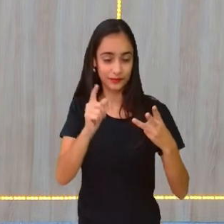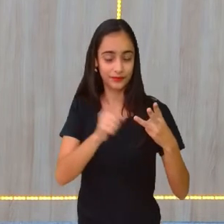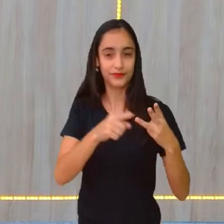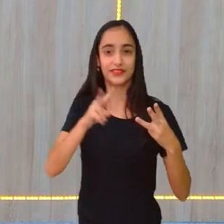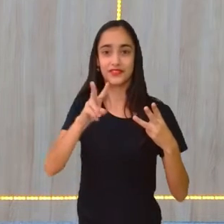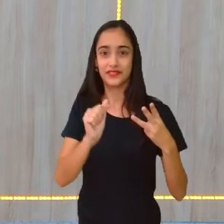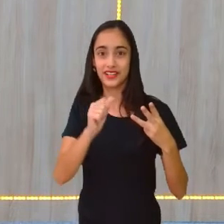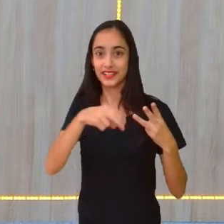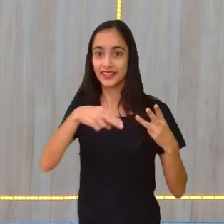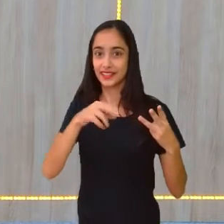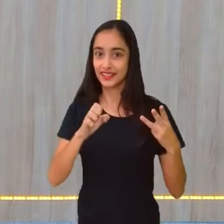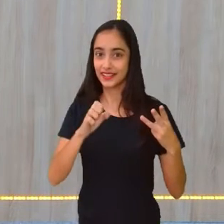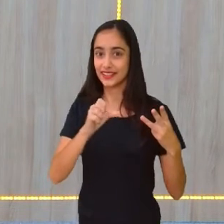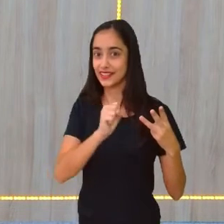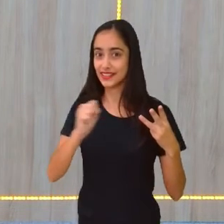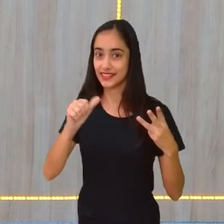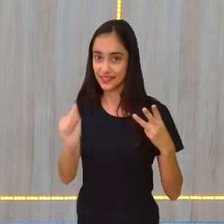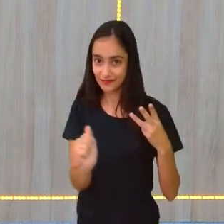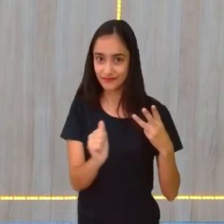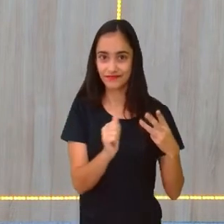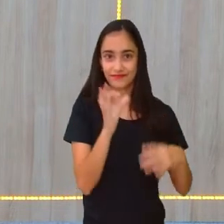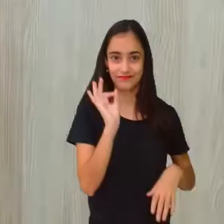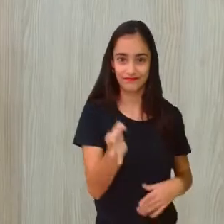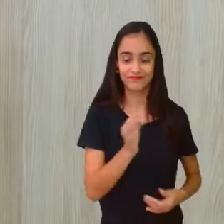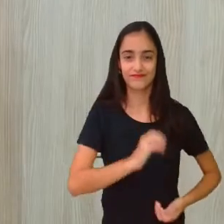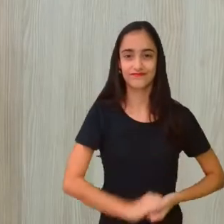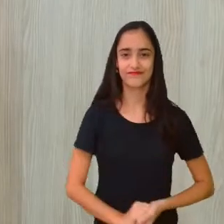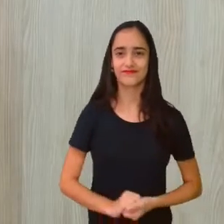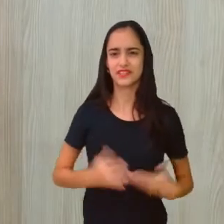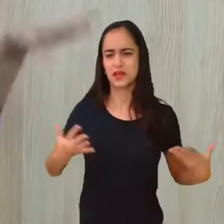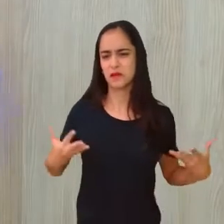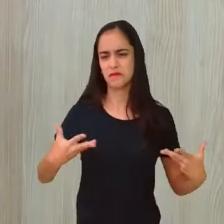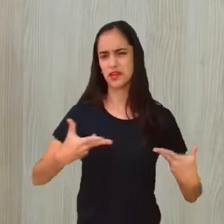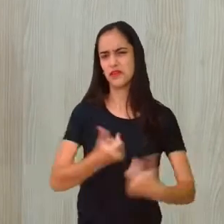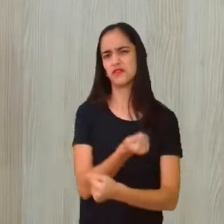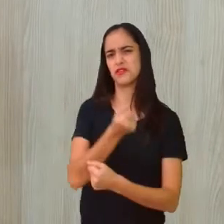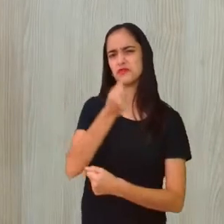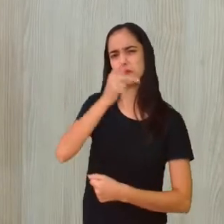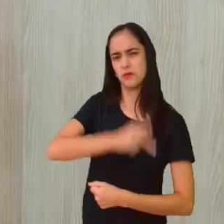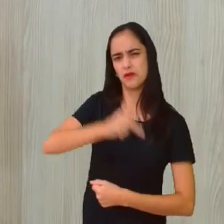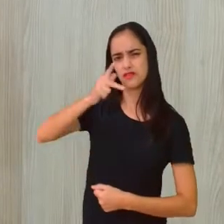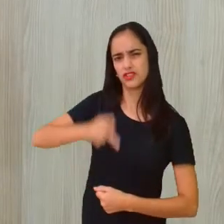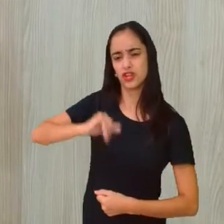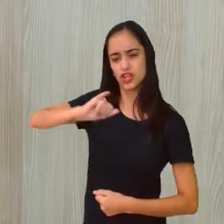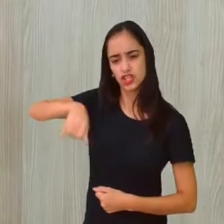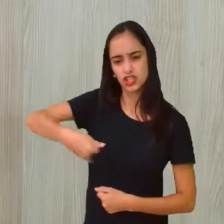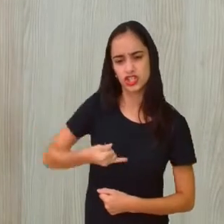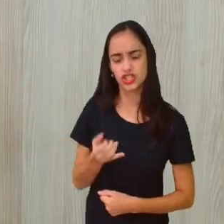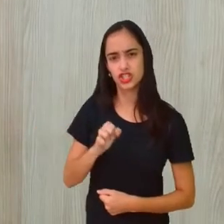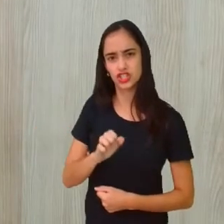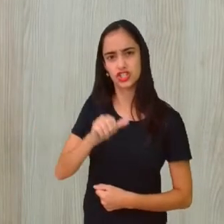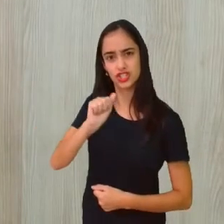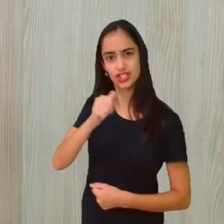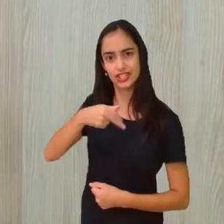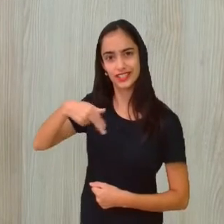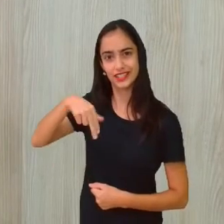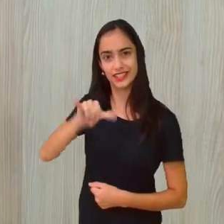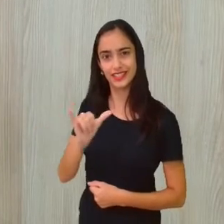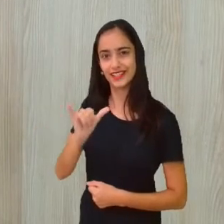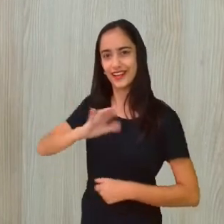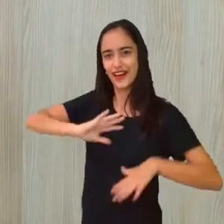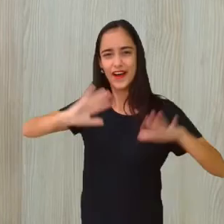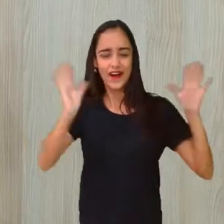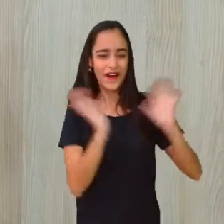ajuda dela, a queridíssima, maravilhinda professora Gine. E aí, professora? Ai,